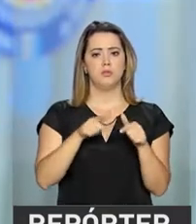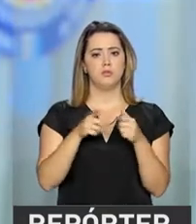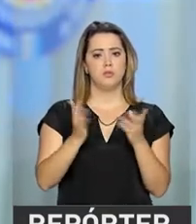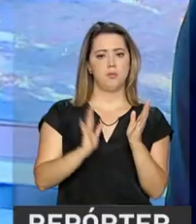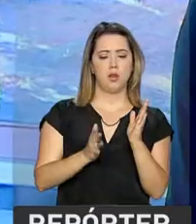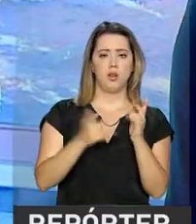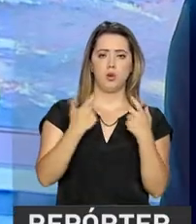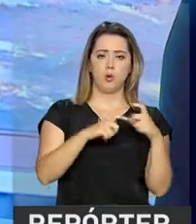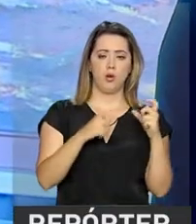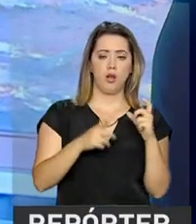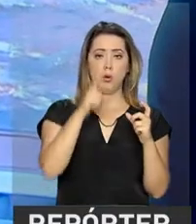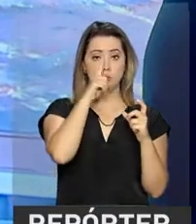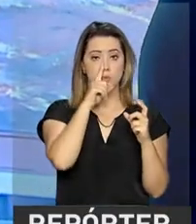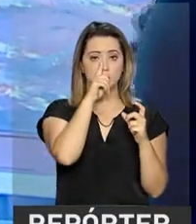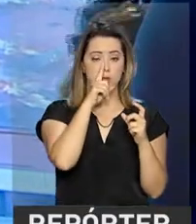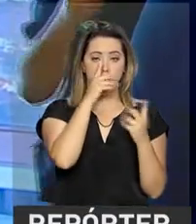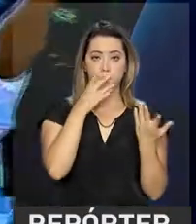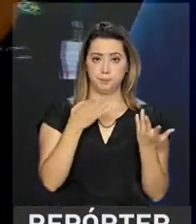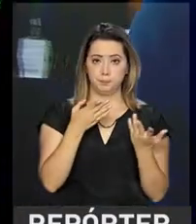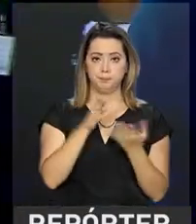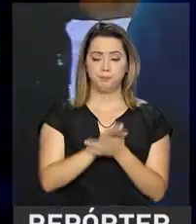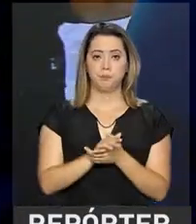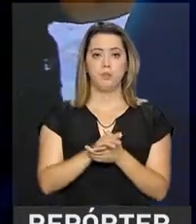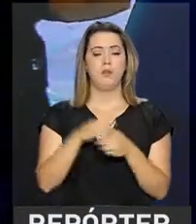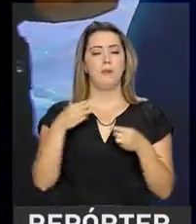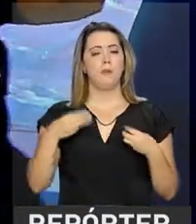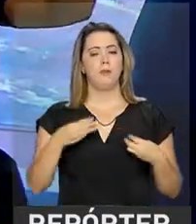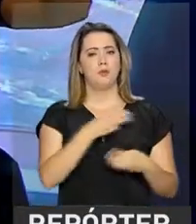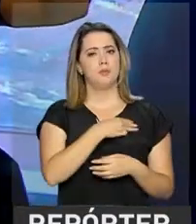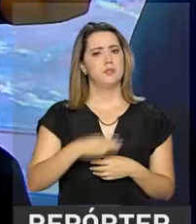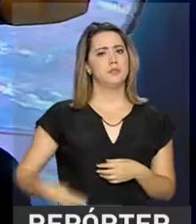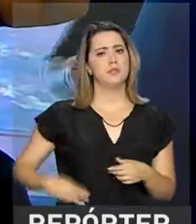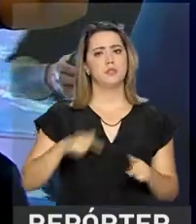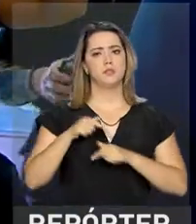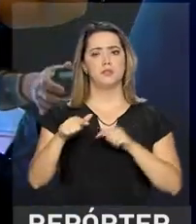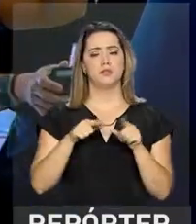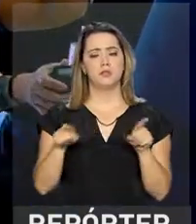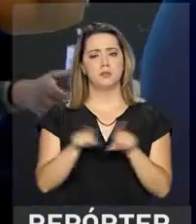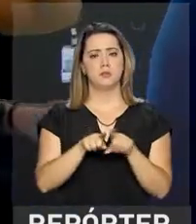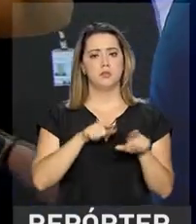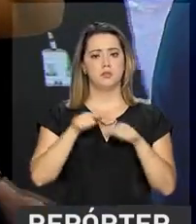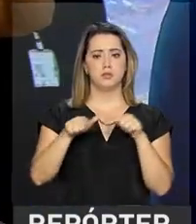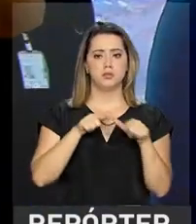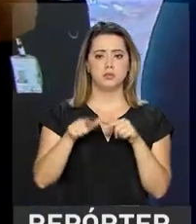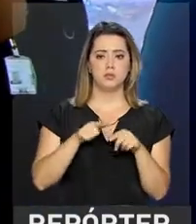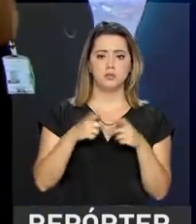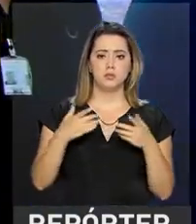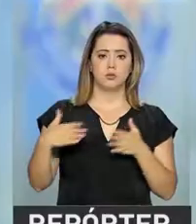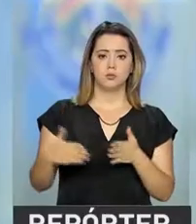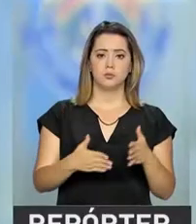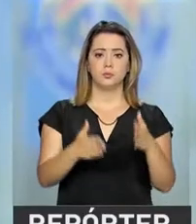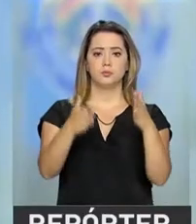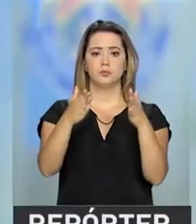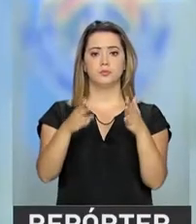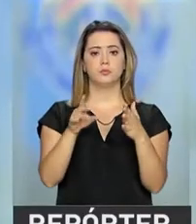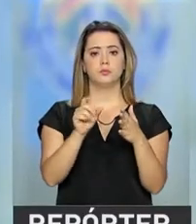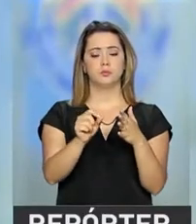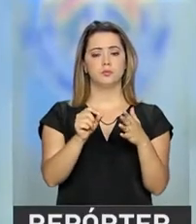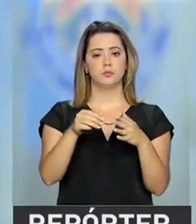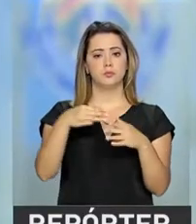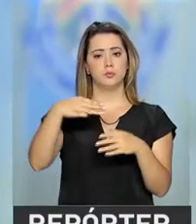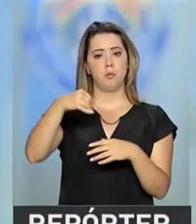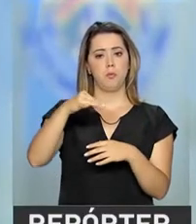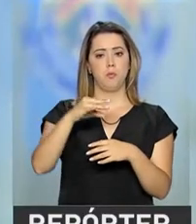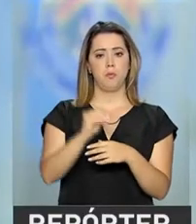encostas o ministério dos transportes também vai atuar na recuperação de rodovias que cortam maceió nós já aprovamos o